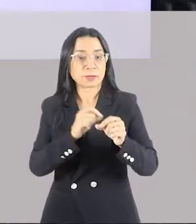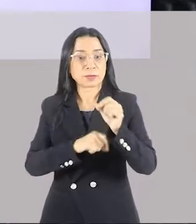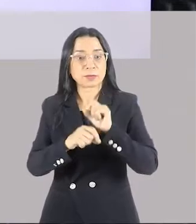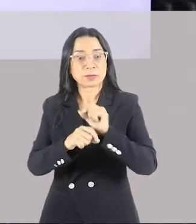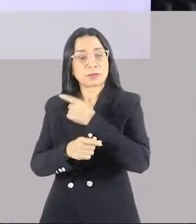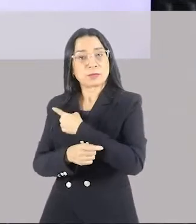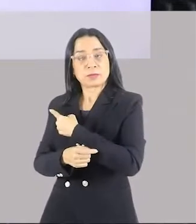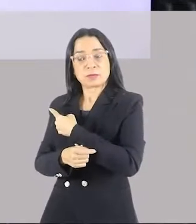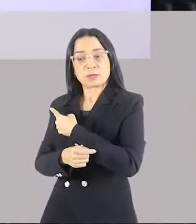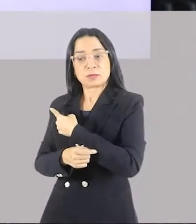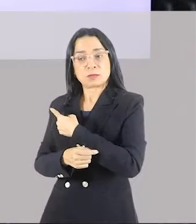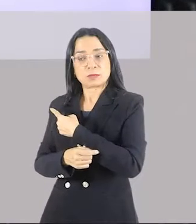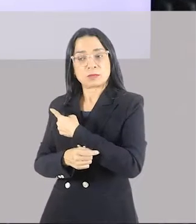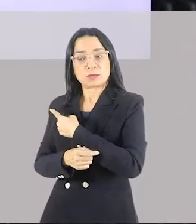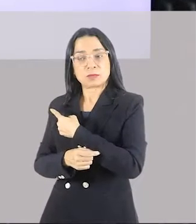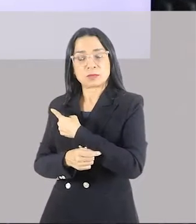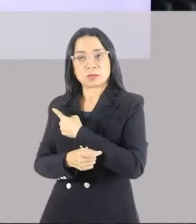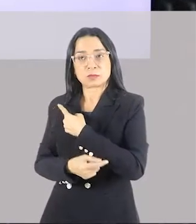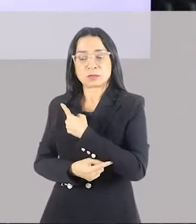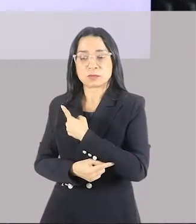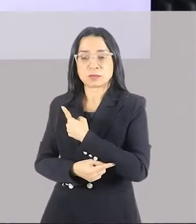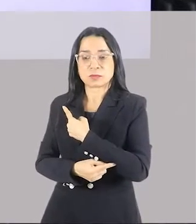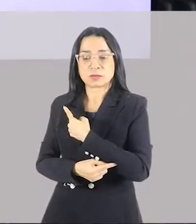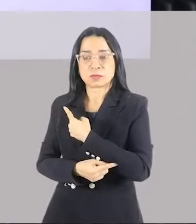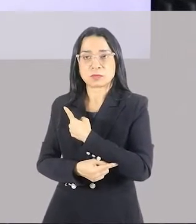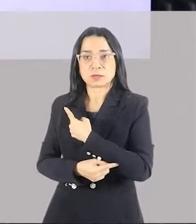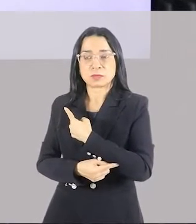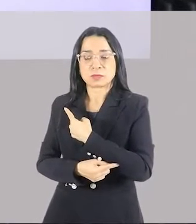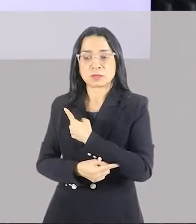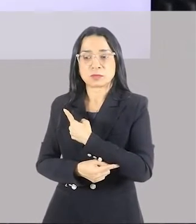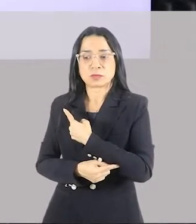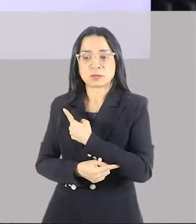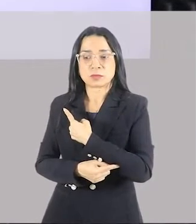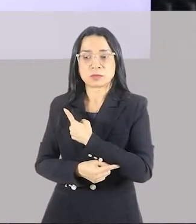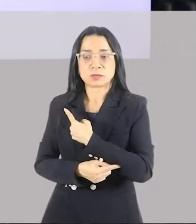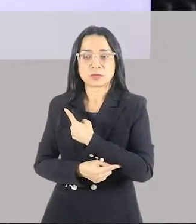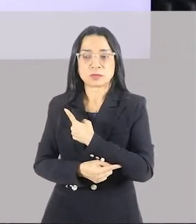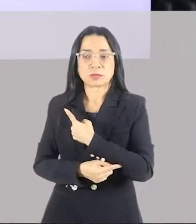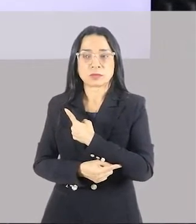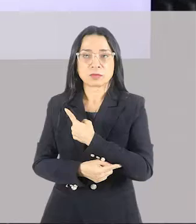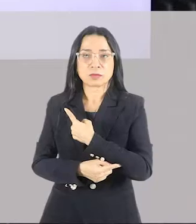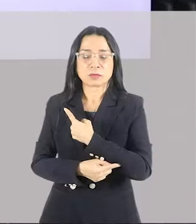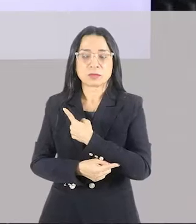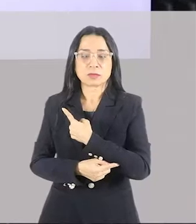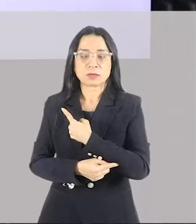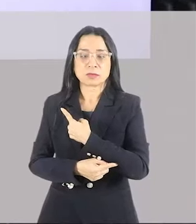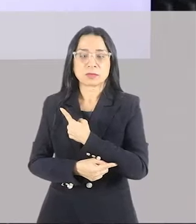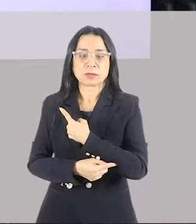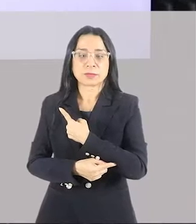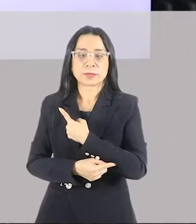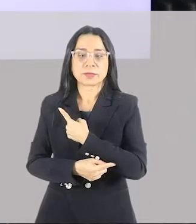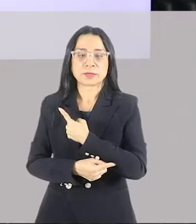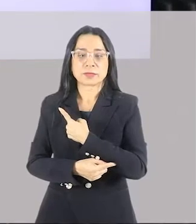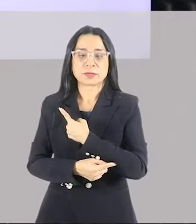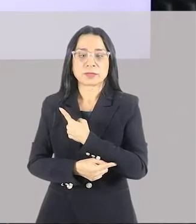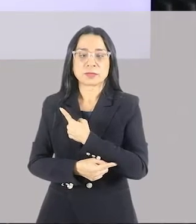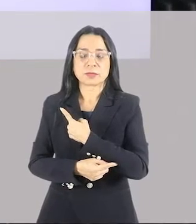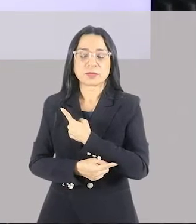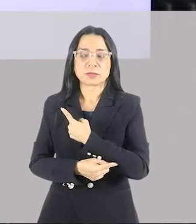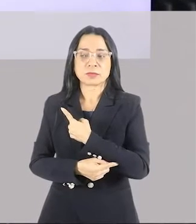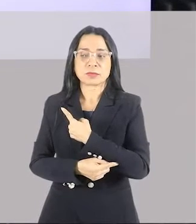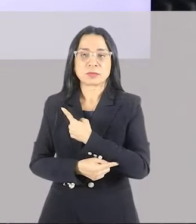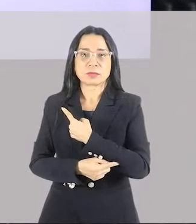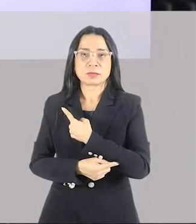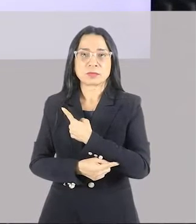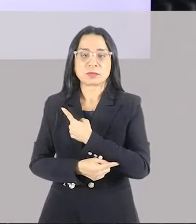a permissão de serviço público, que deverá ser formalizada mediante o contrato de adesão.